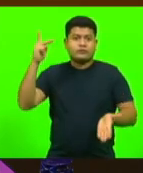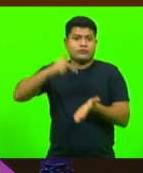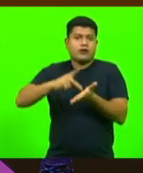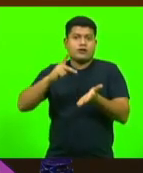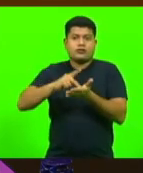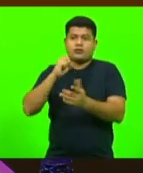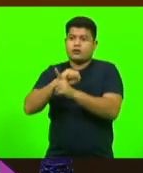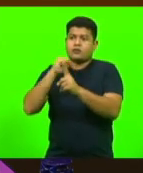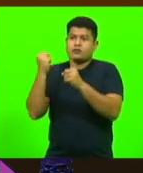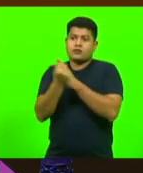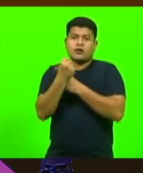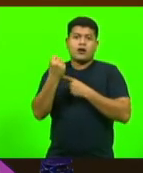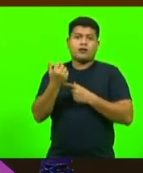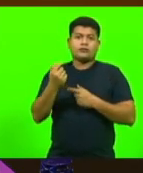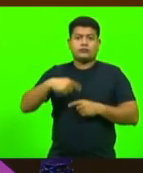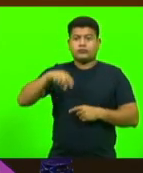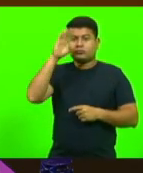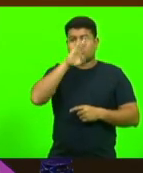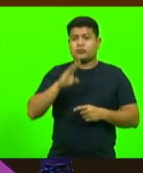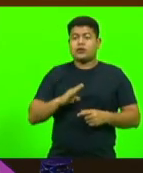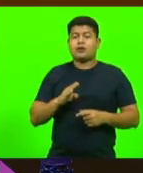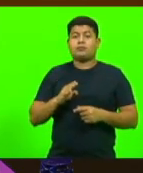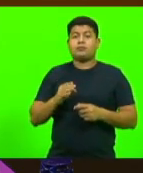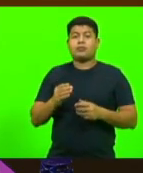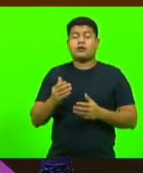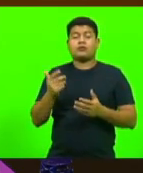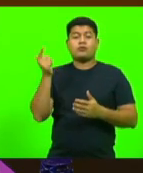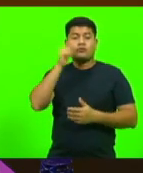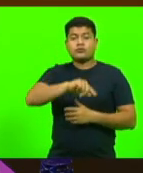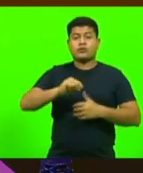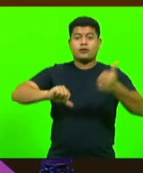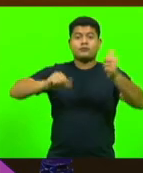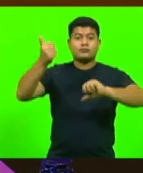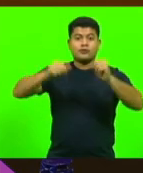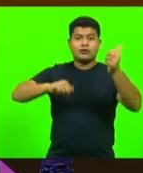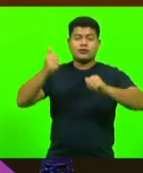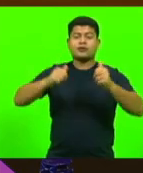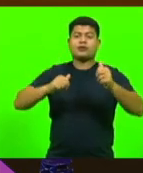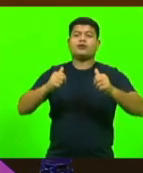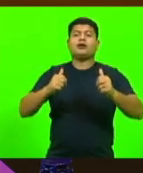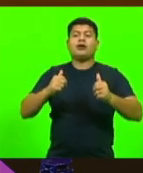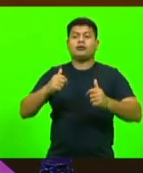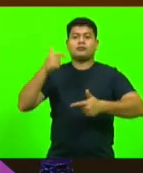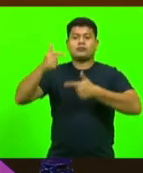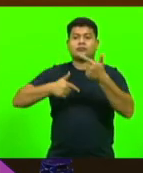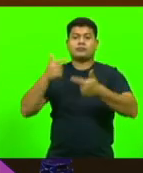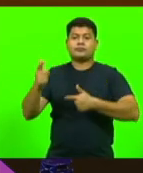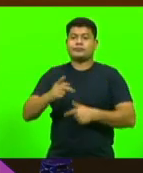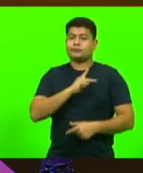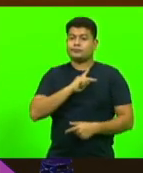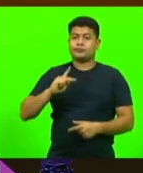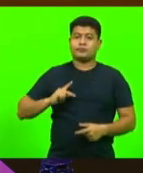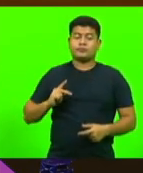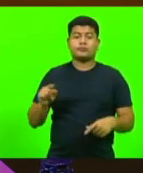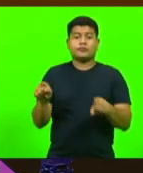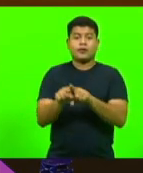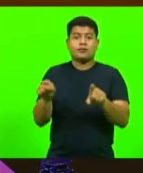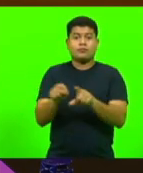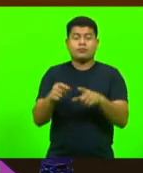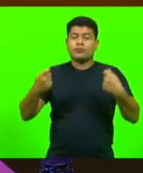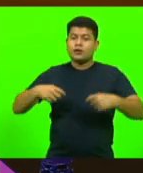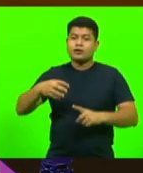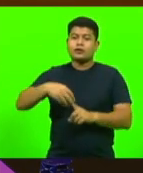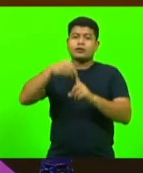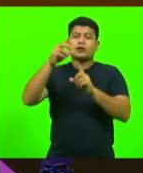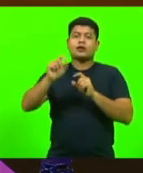para fazer sempre análise de de quando se fala de serviço público e uma observação que é importante